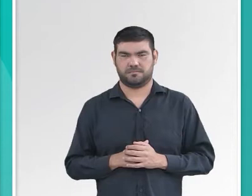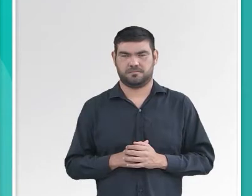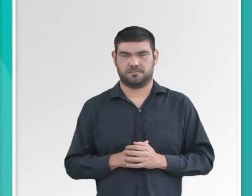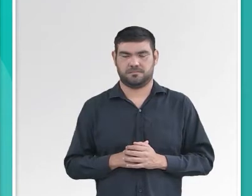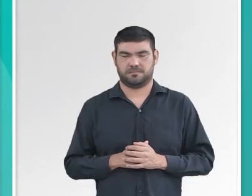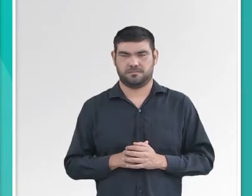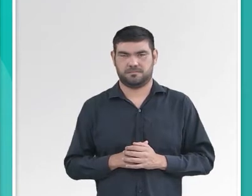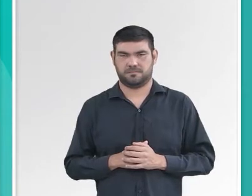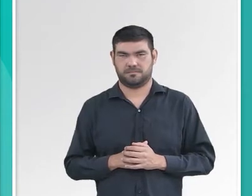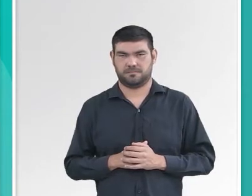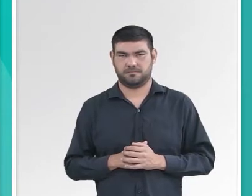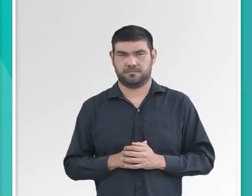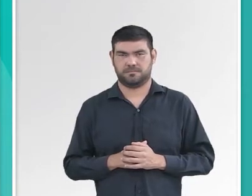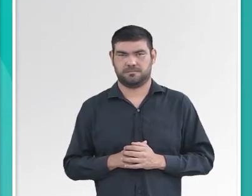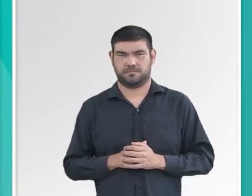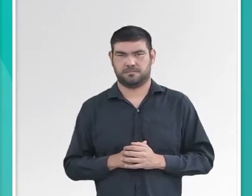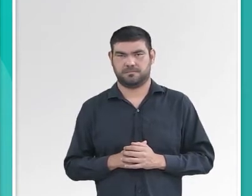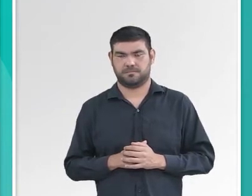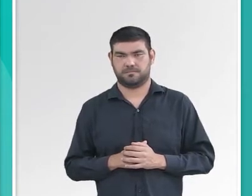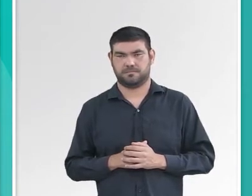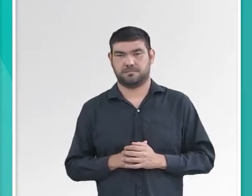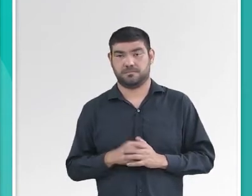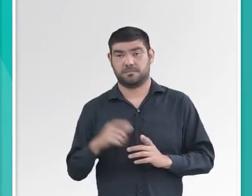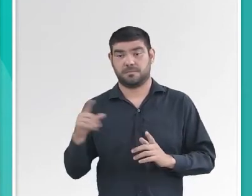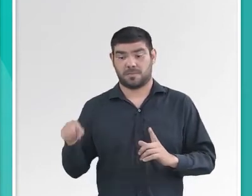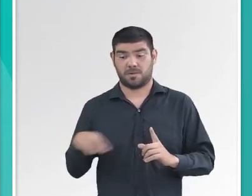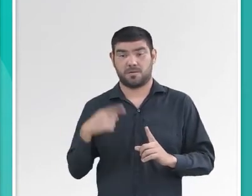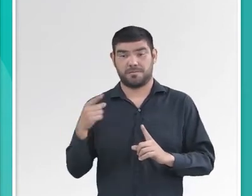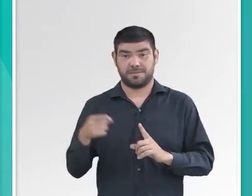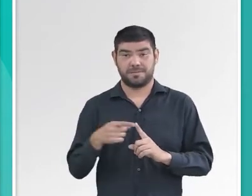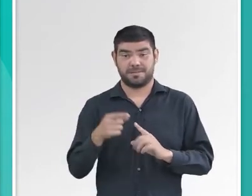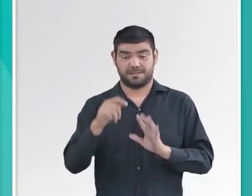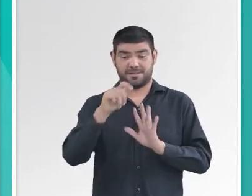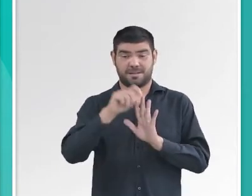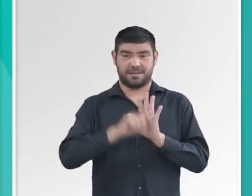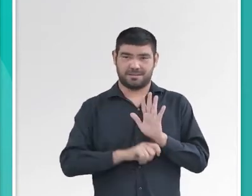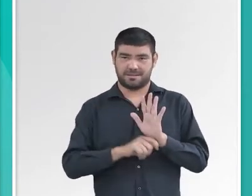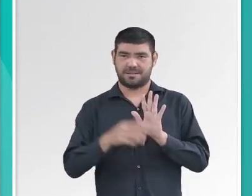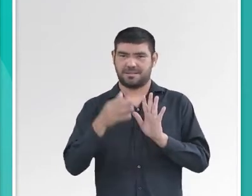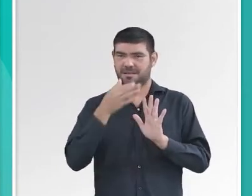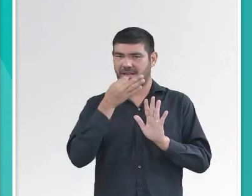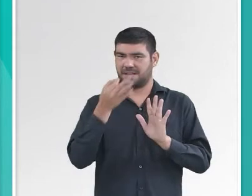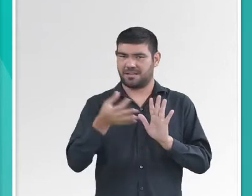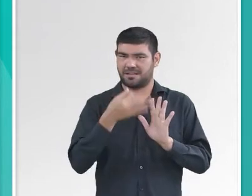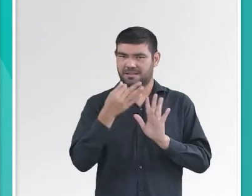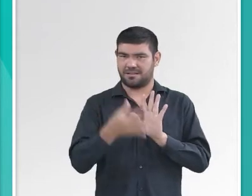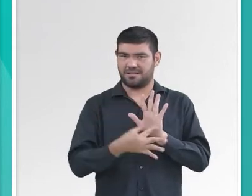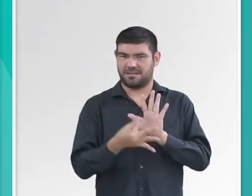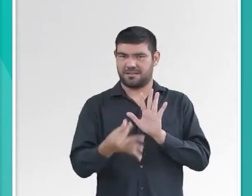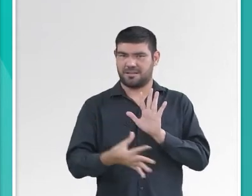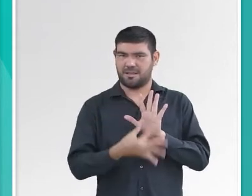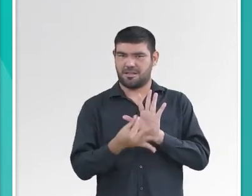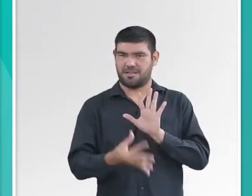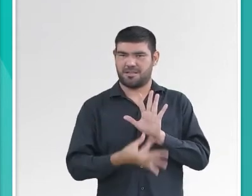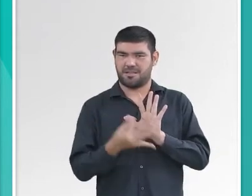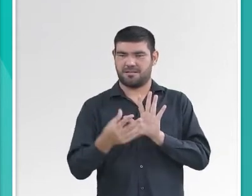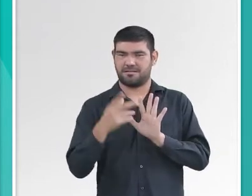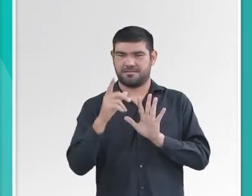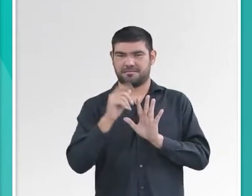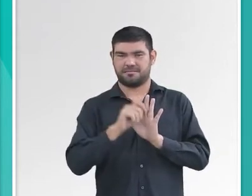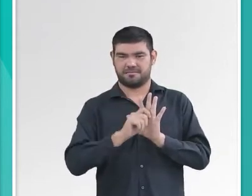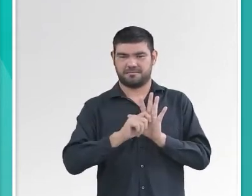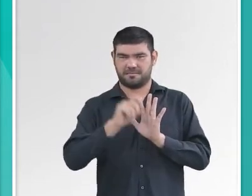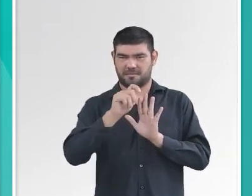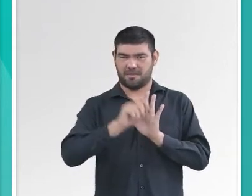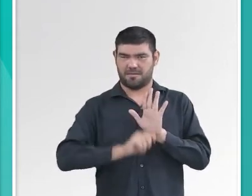que basicamente é o alvo, o objeto da nossa resenha que vocês já estão aí em produção. E essas festas populares,